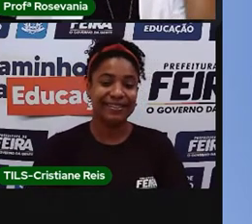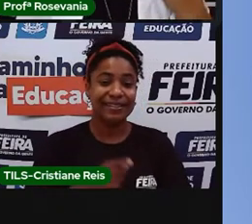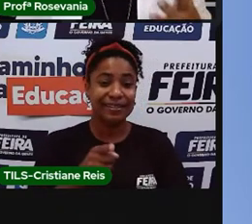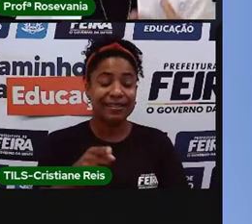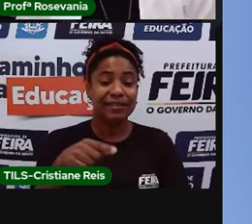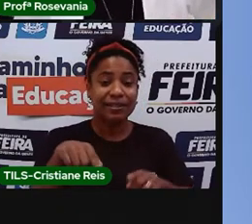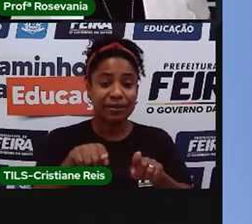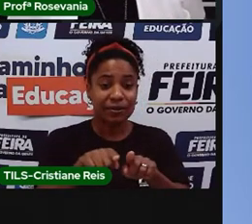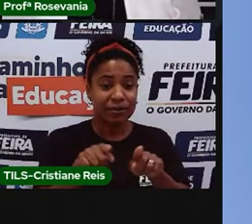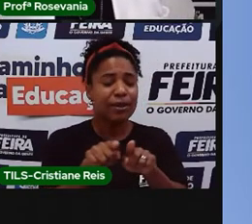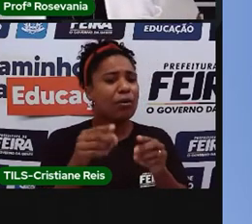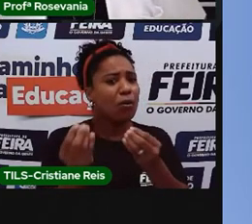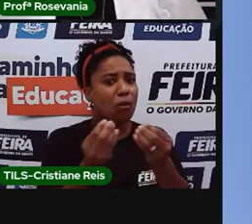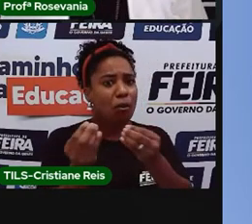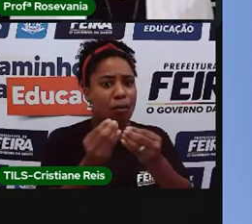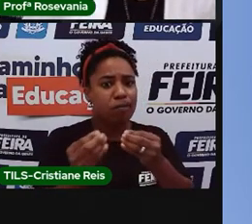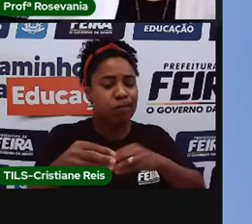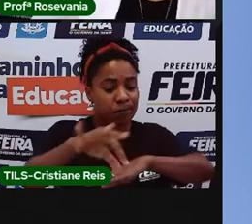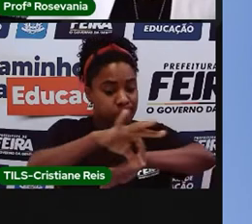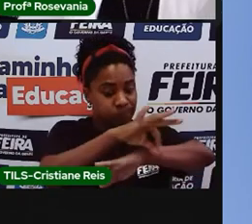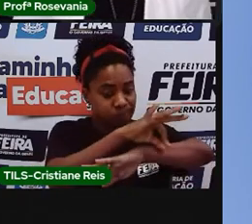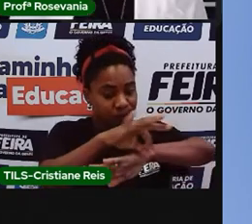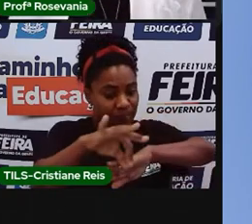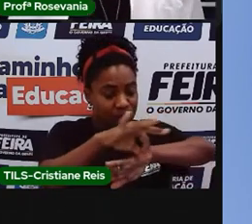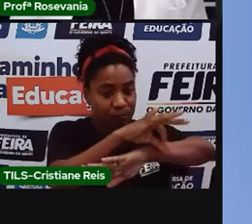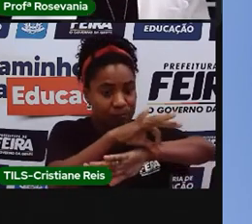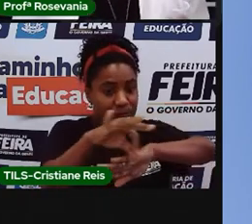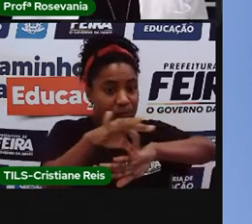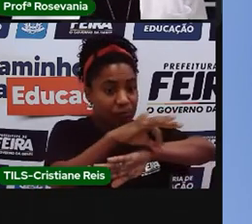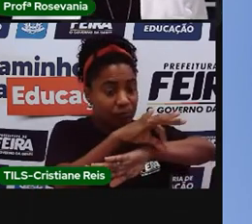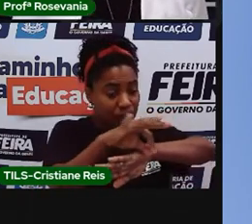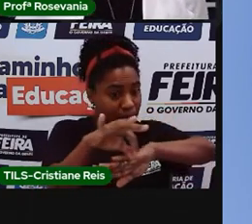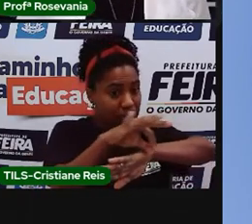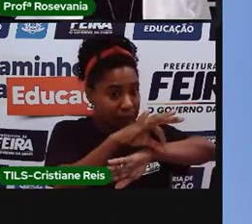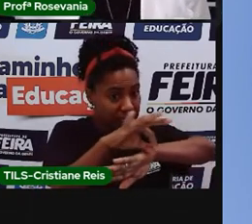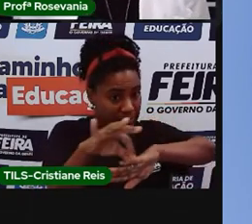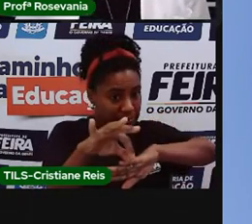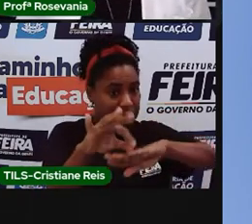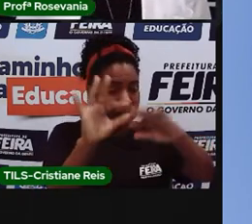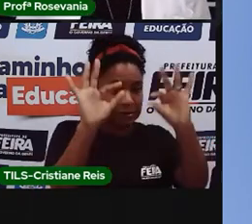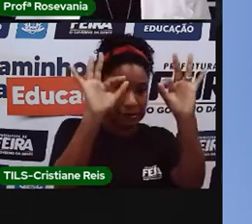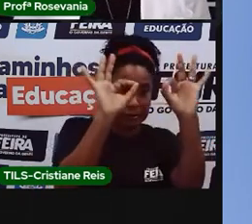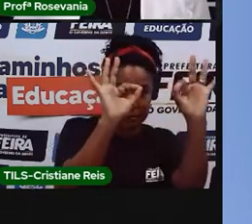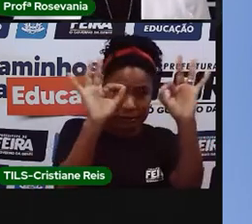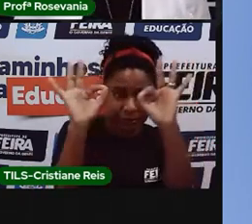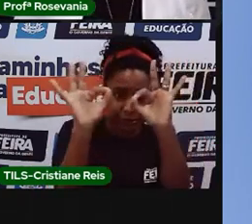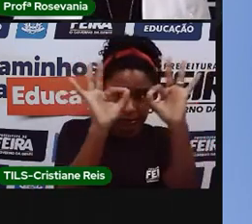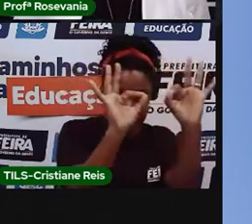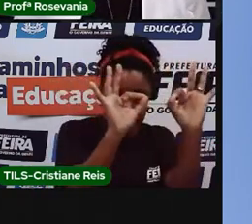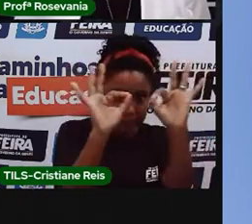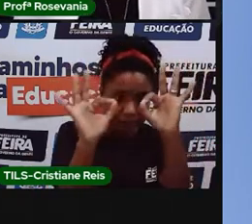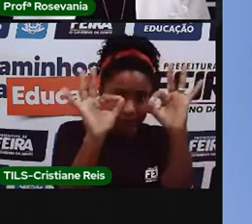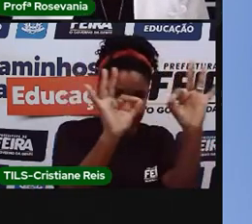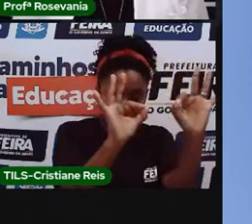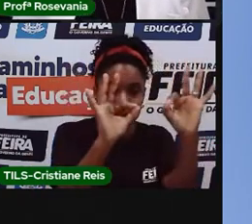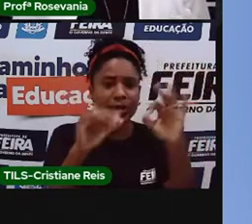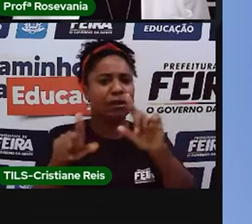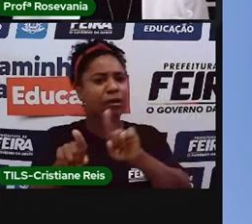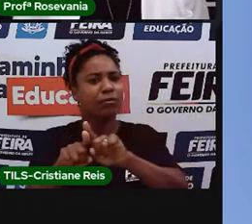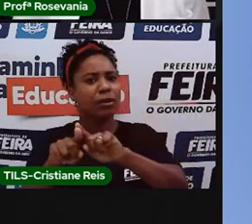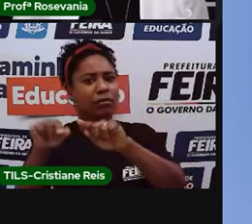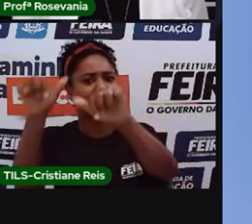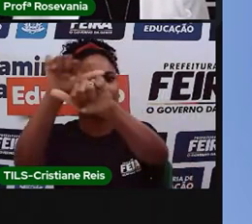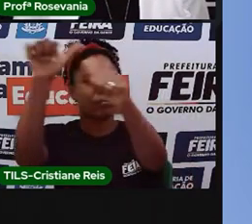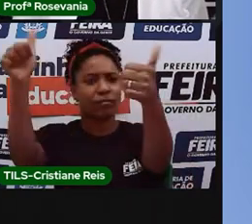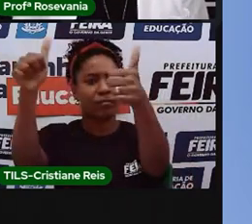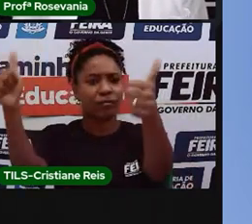e mapas. Esses já exigem, né, um pouquinho mais de sofisticação para ser feito, né?